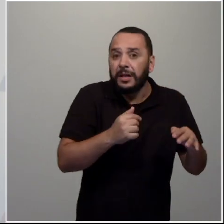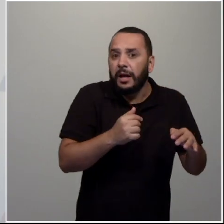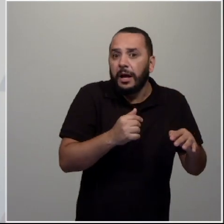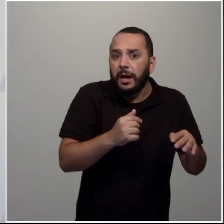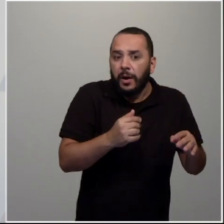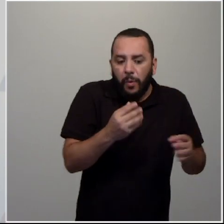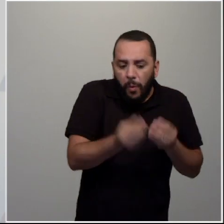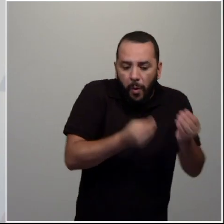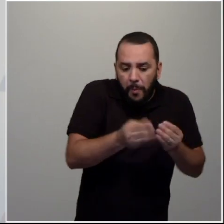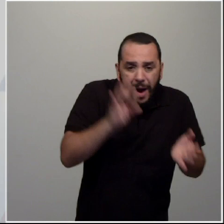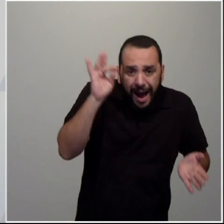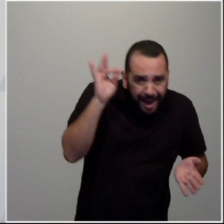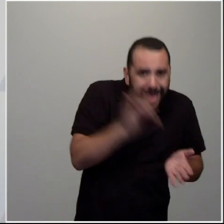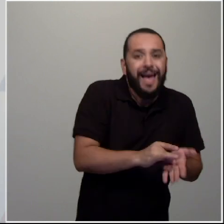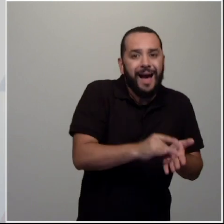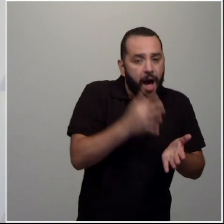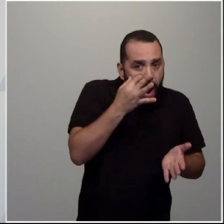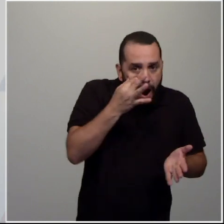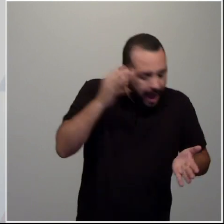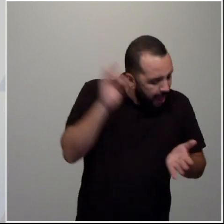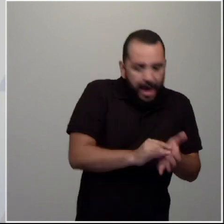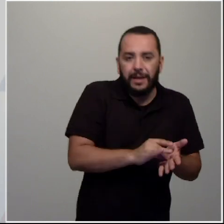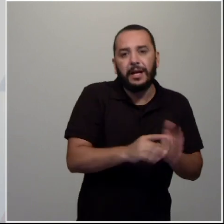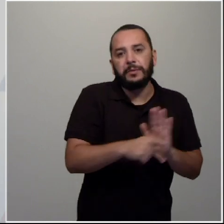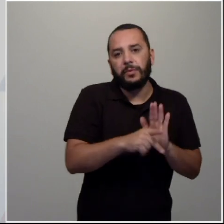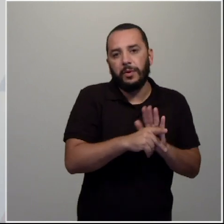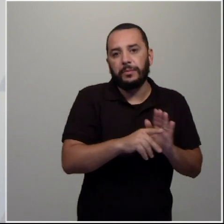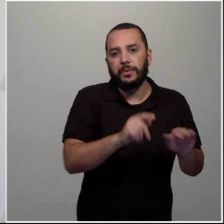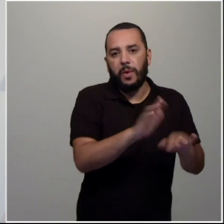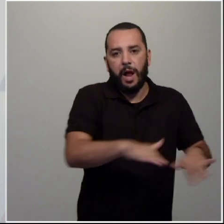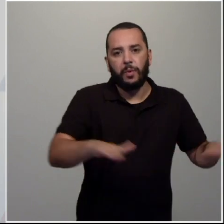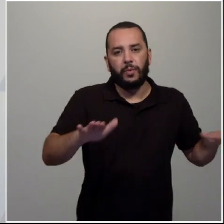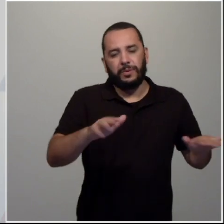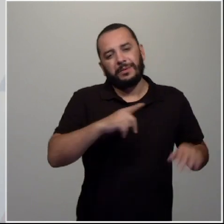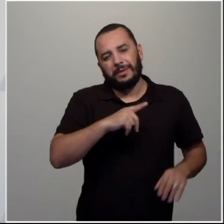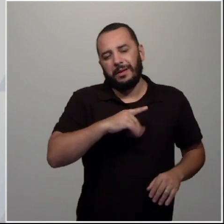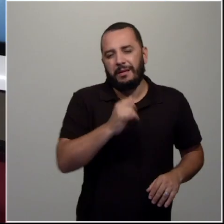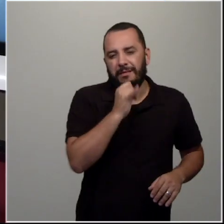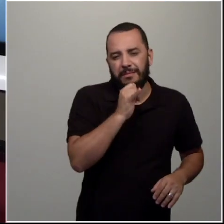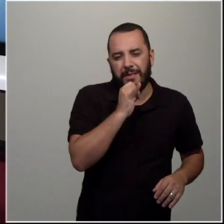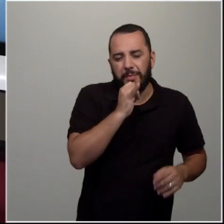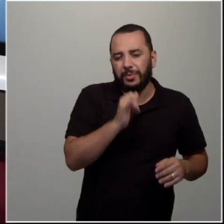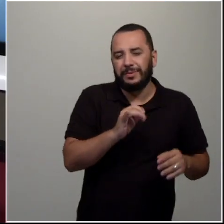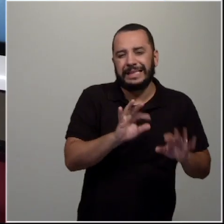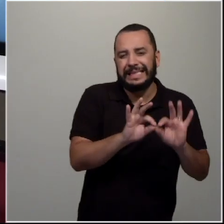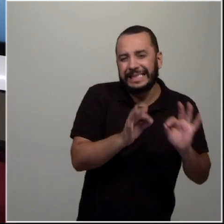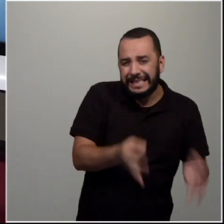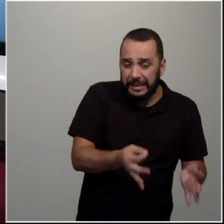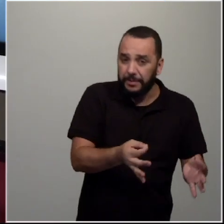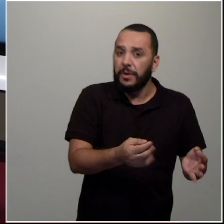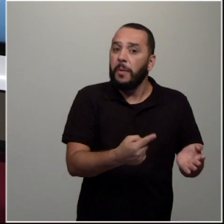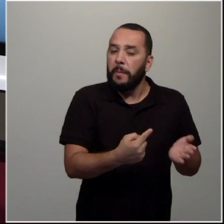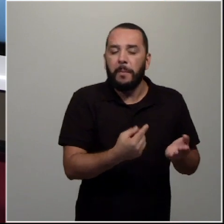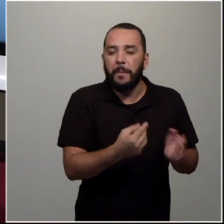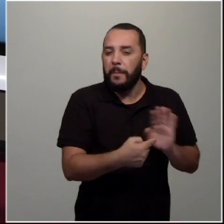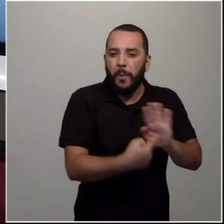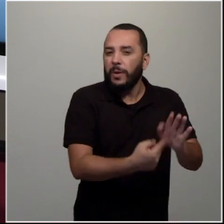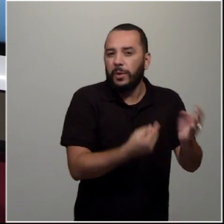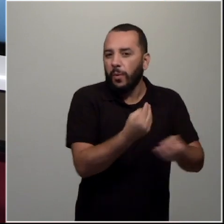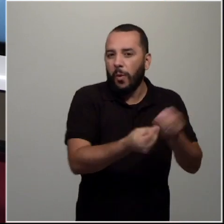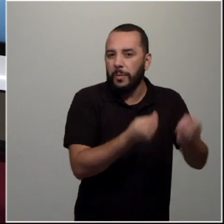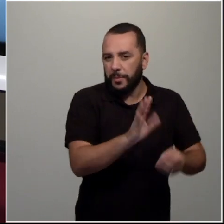aluno eu coloquei aqui um exemplo que é um é bem simples mas kieza que que mostra como que isso pode funcionar